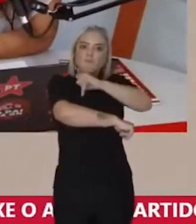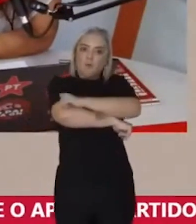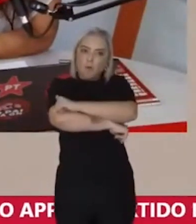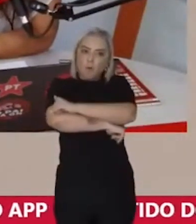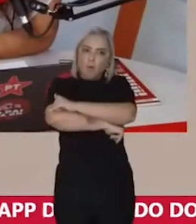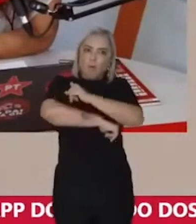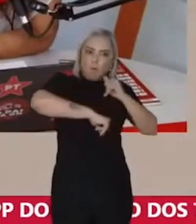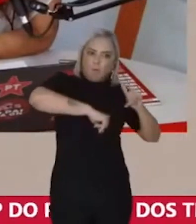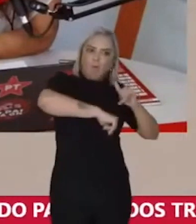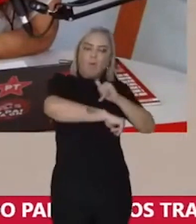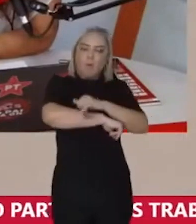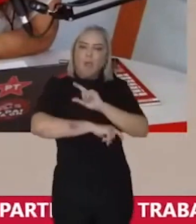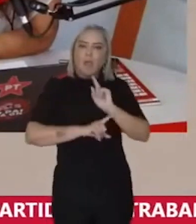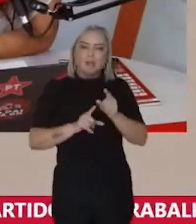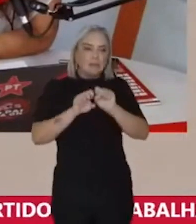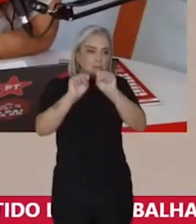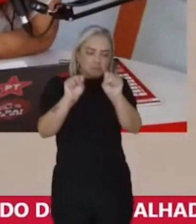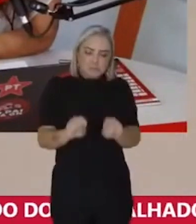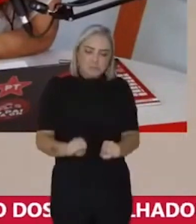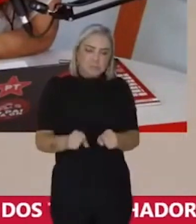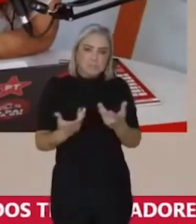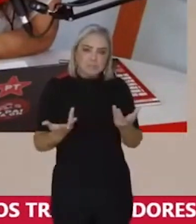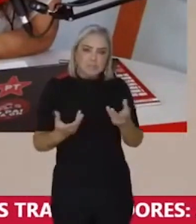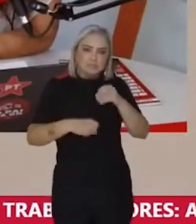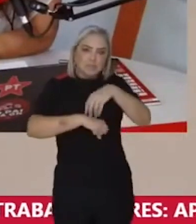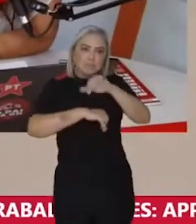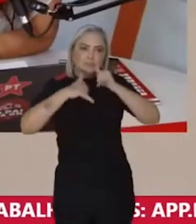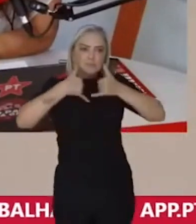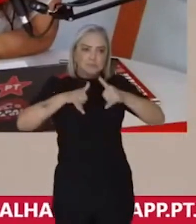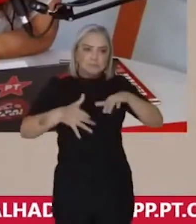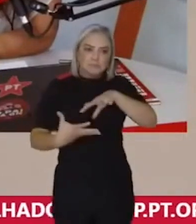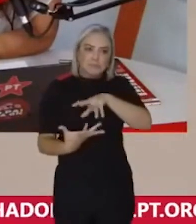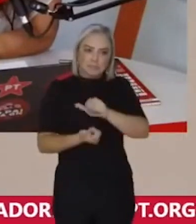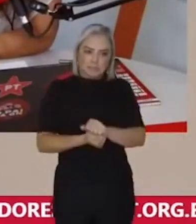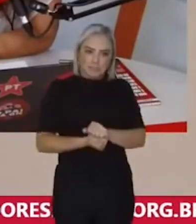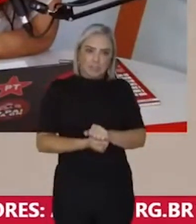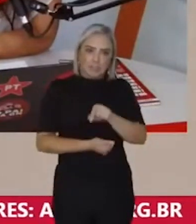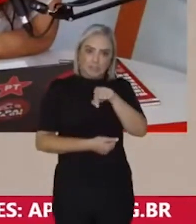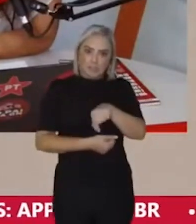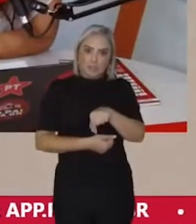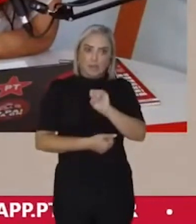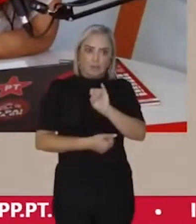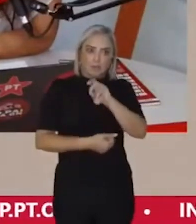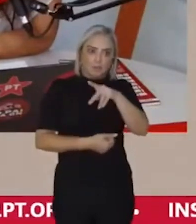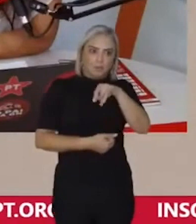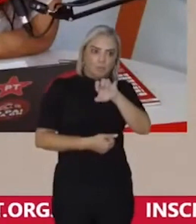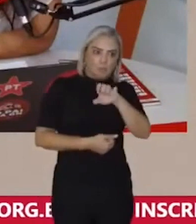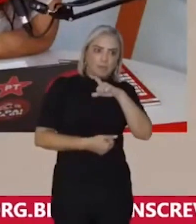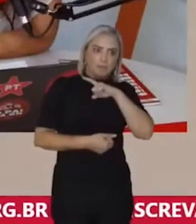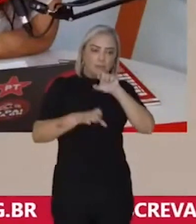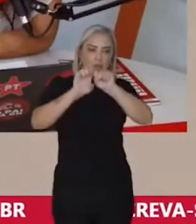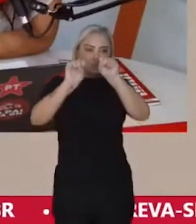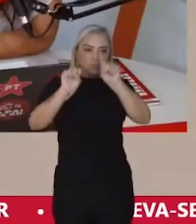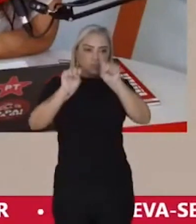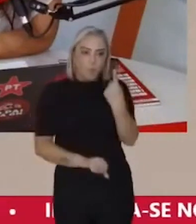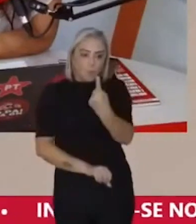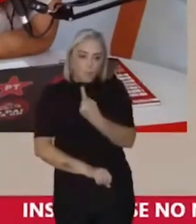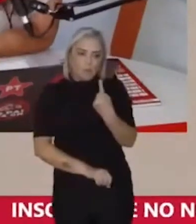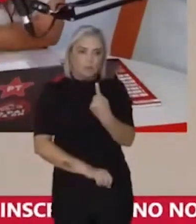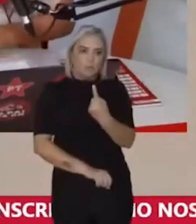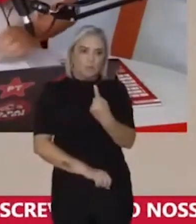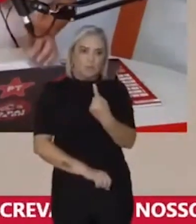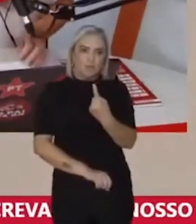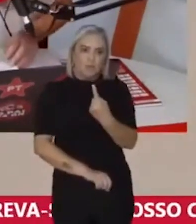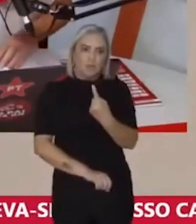alta altitude, até os sistemas de distribuição de energia elétrica na Terra. E o INPE tem um sistema, o único sistema